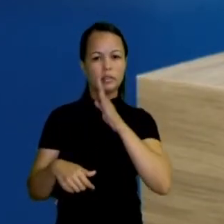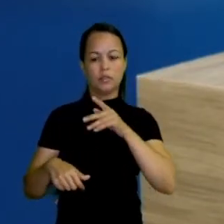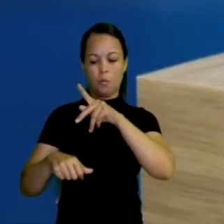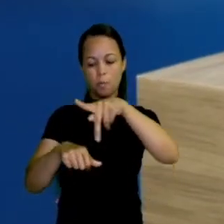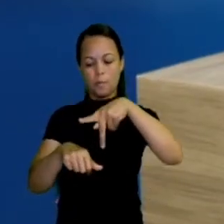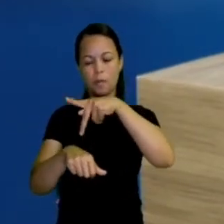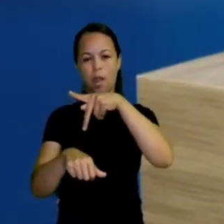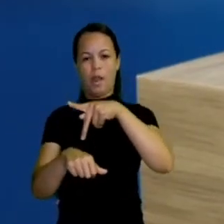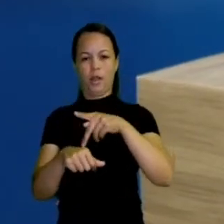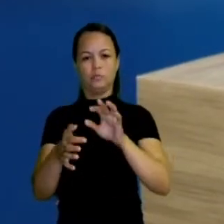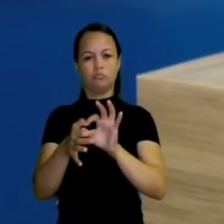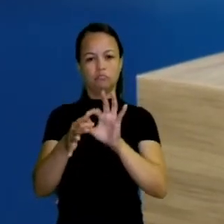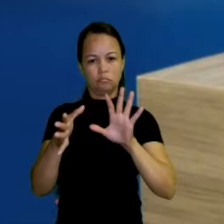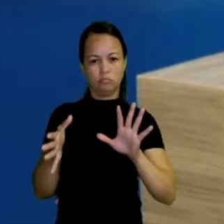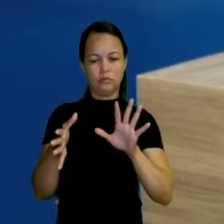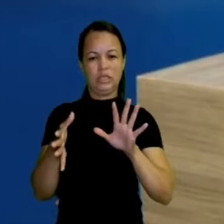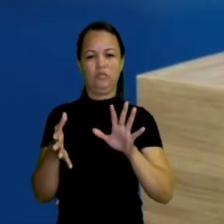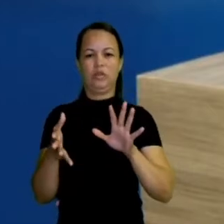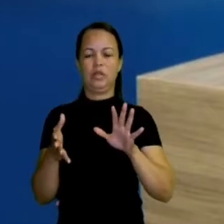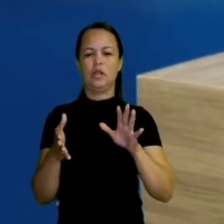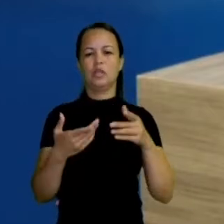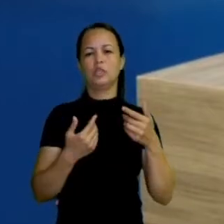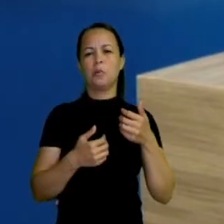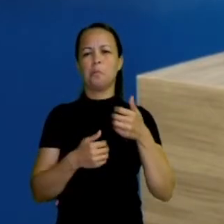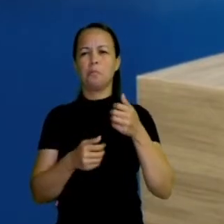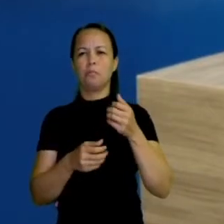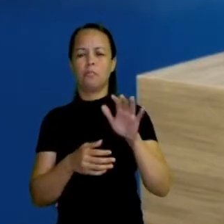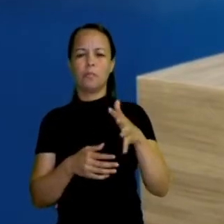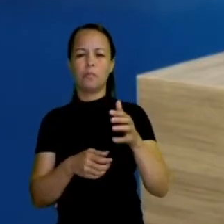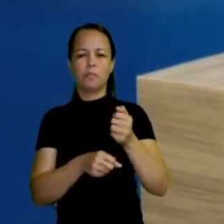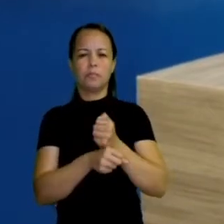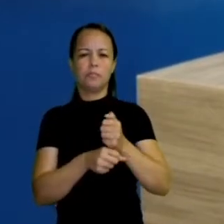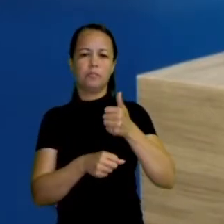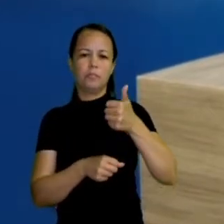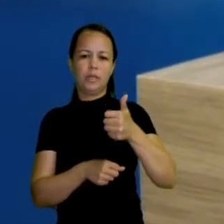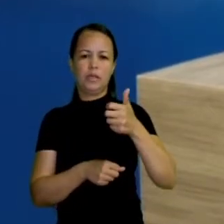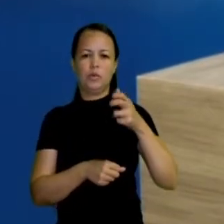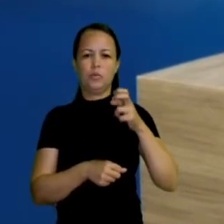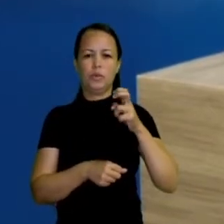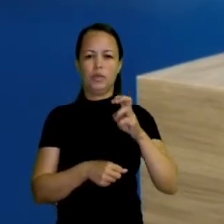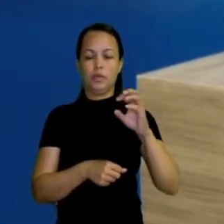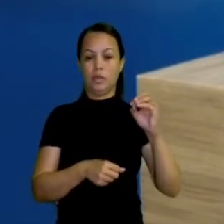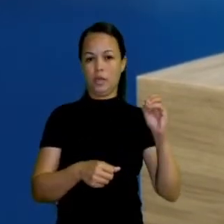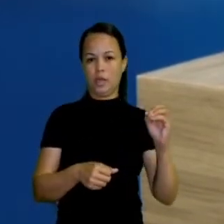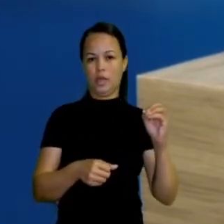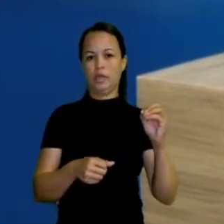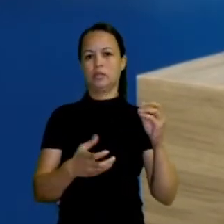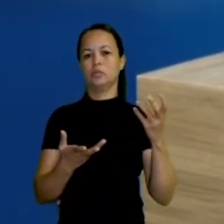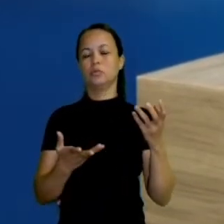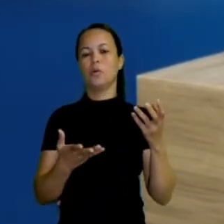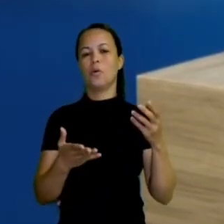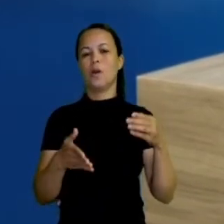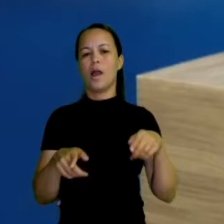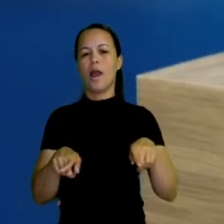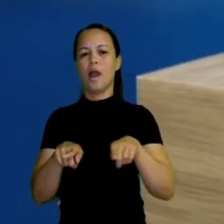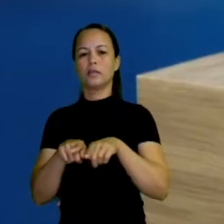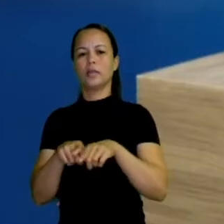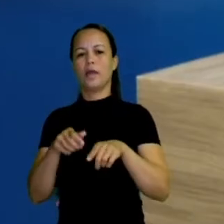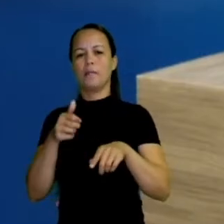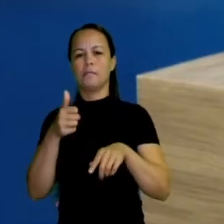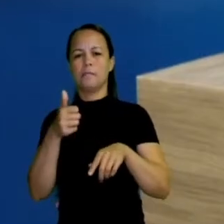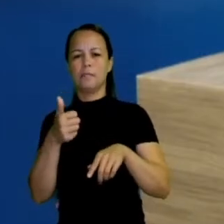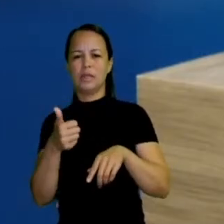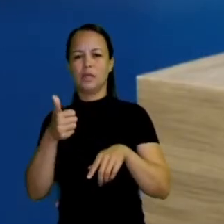em 1500 até 1500, aí, como a gente já colocou anteriormente, que eu não estou conseguindo lembrar, decorar as datas para